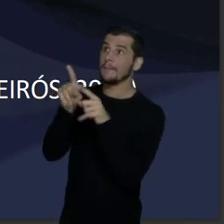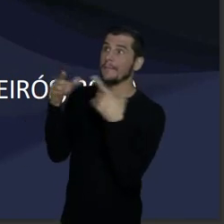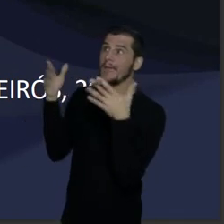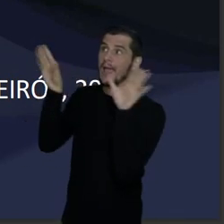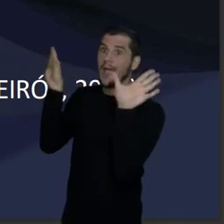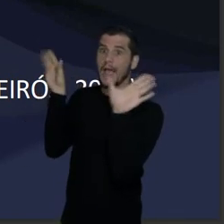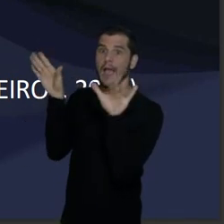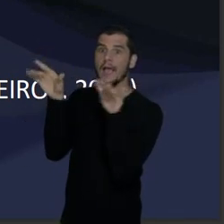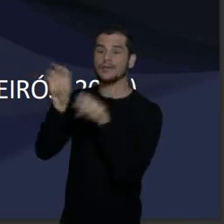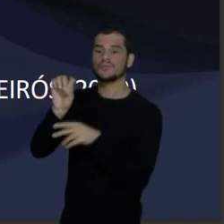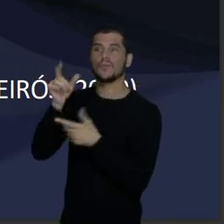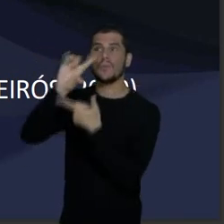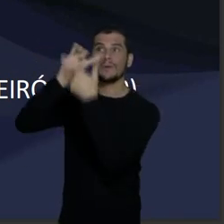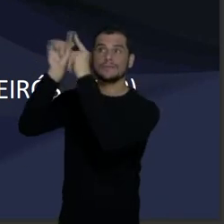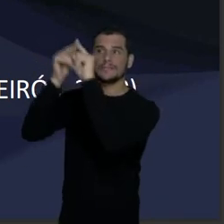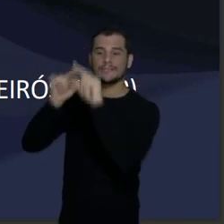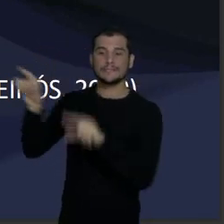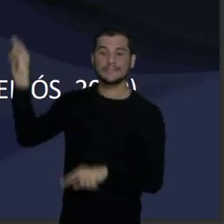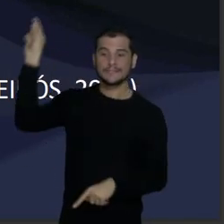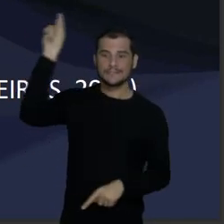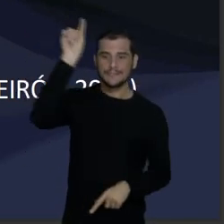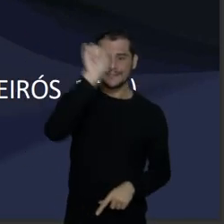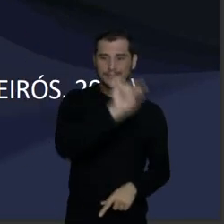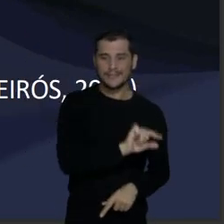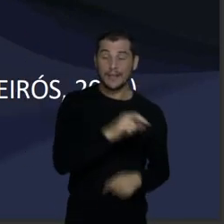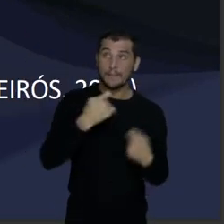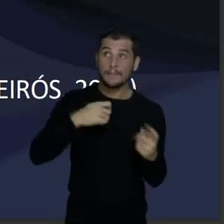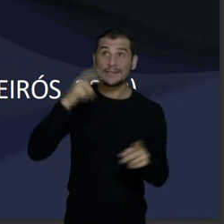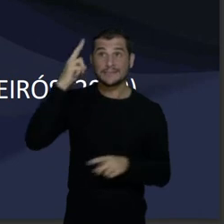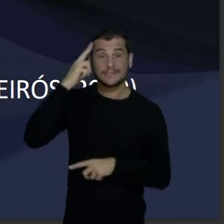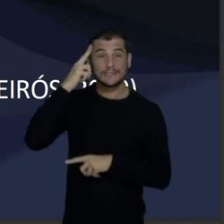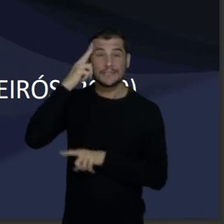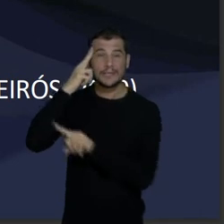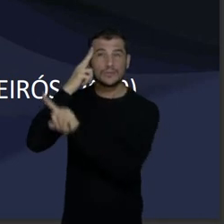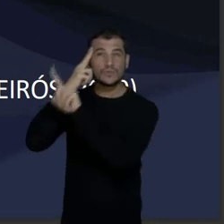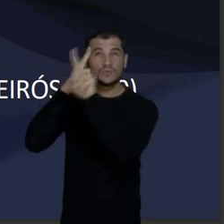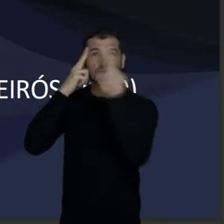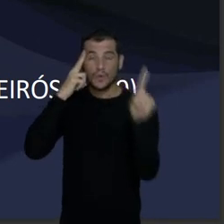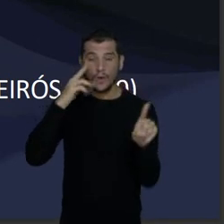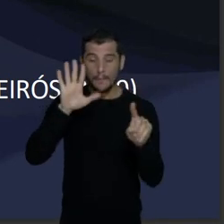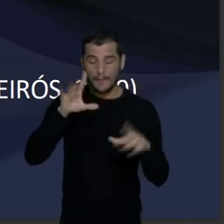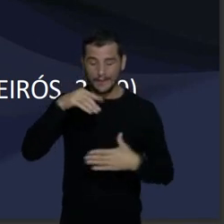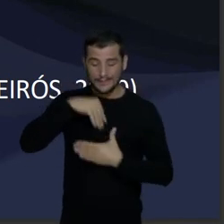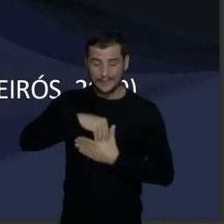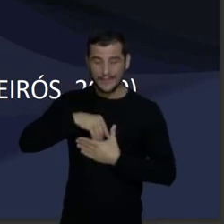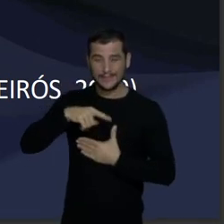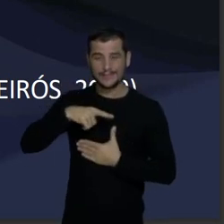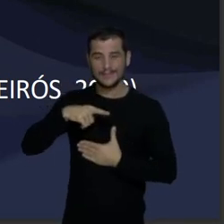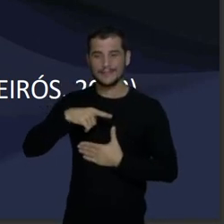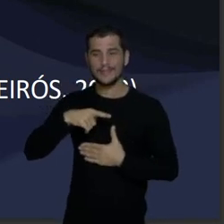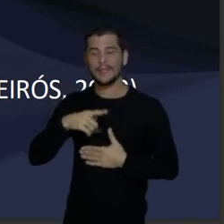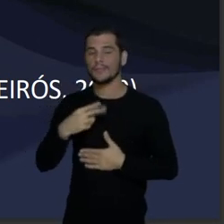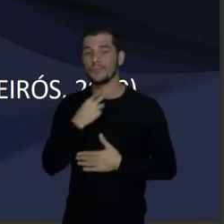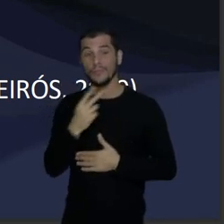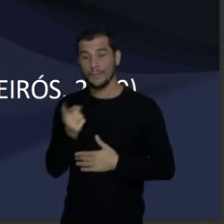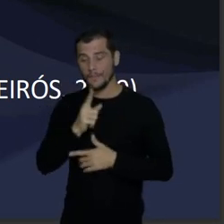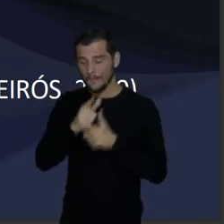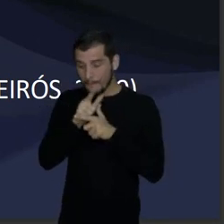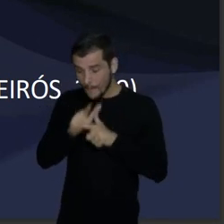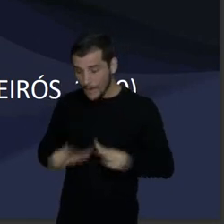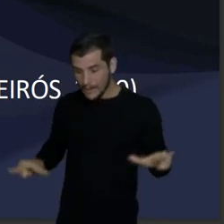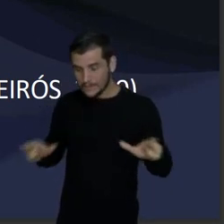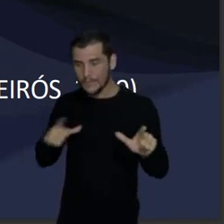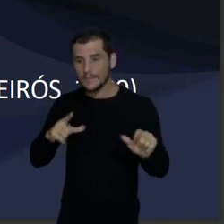o nada admirar o vazio e um especial encantamento pelo azul